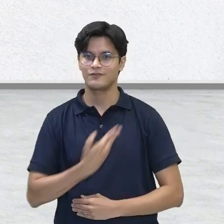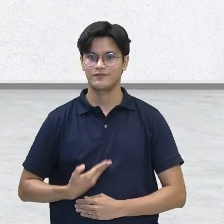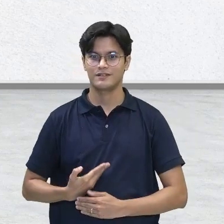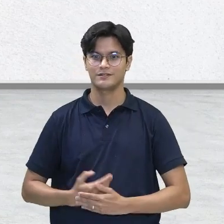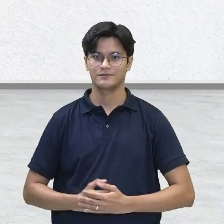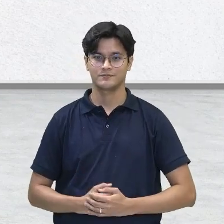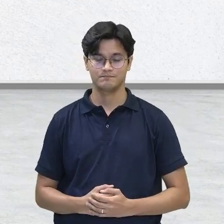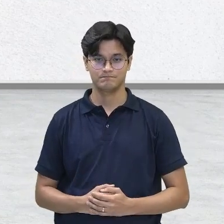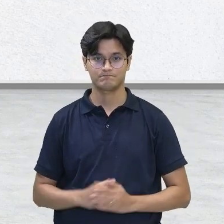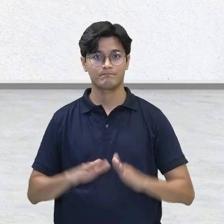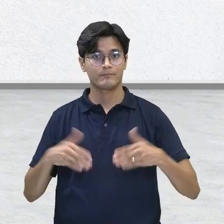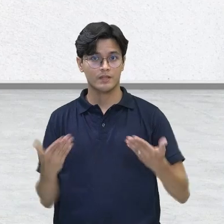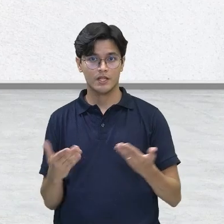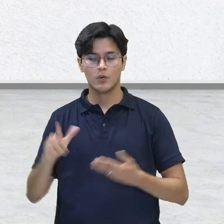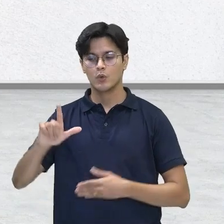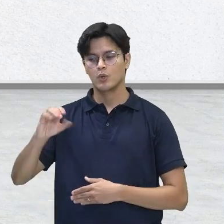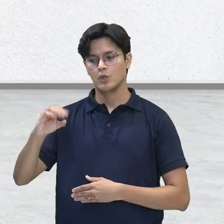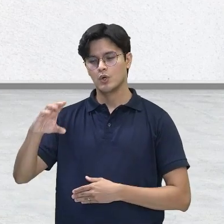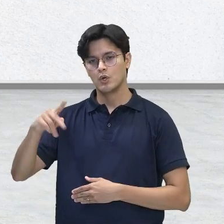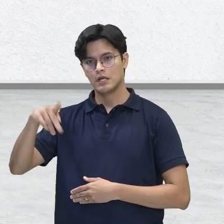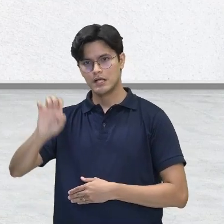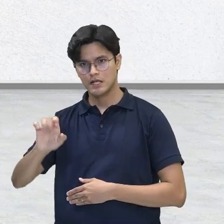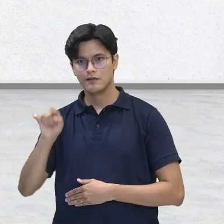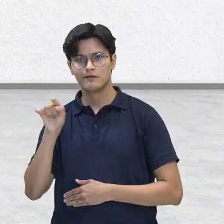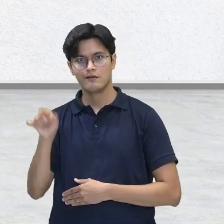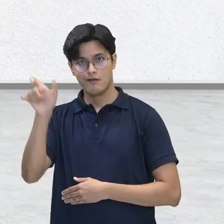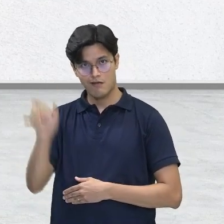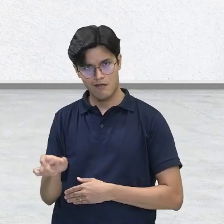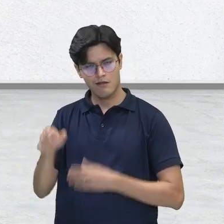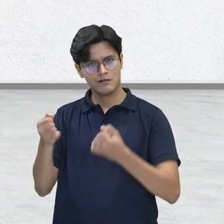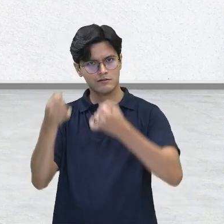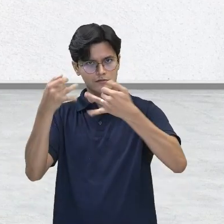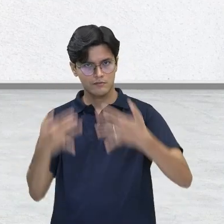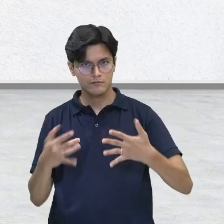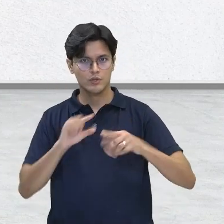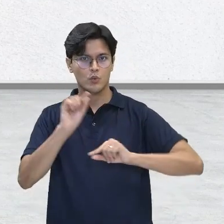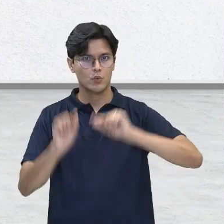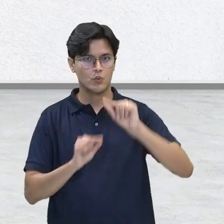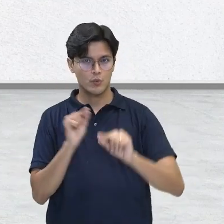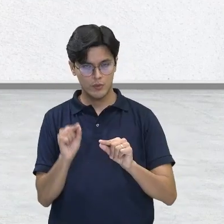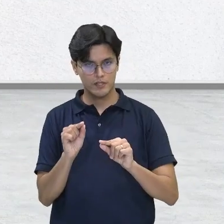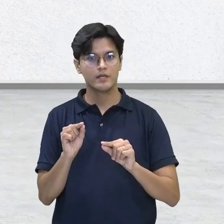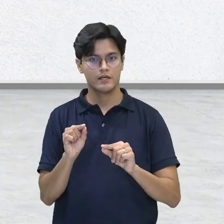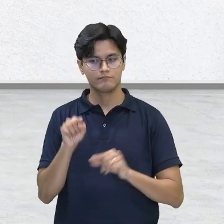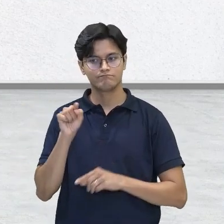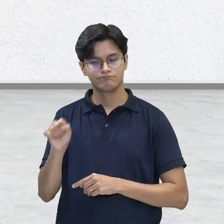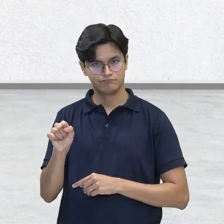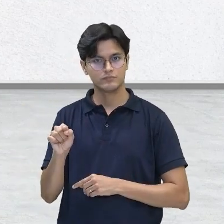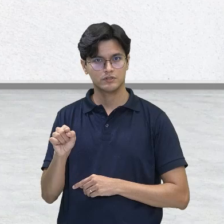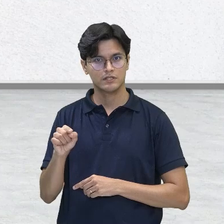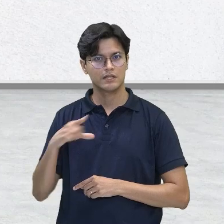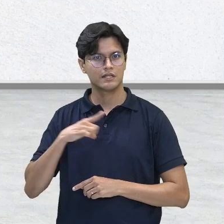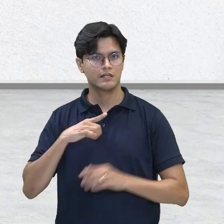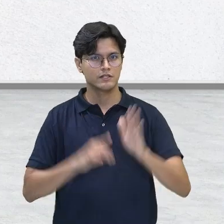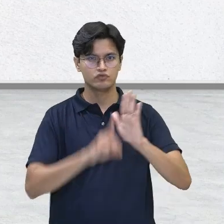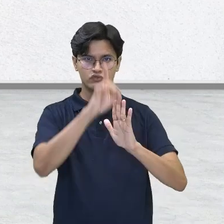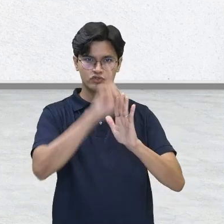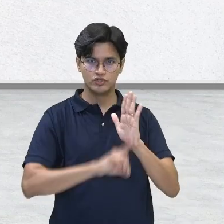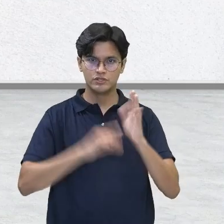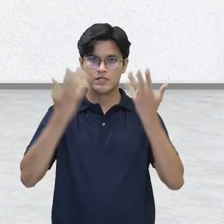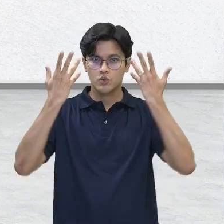social é um acordo que visa proteger os direitos naturais. Que direitos naturais são esses? A vida,